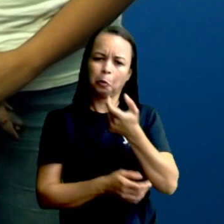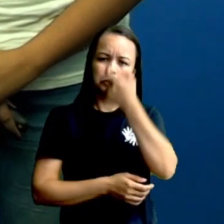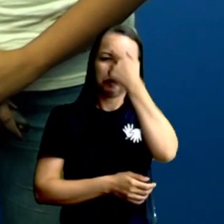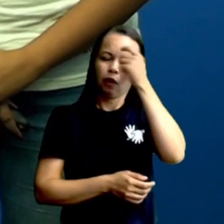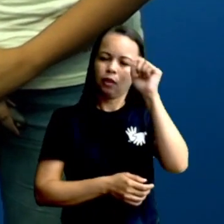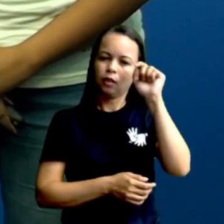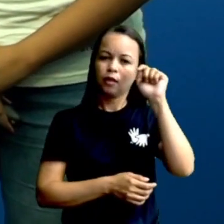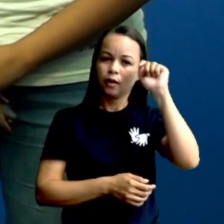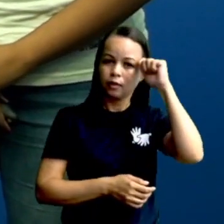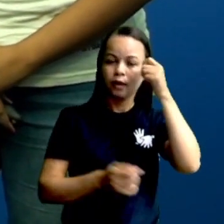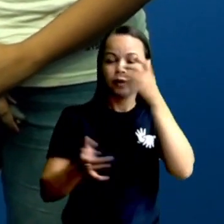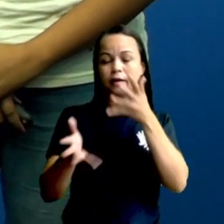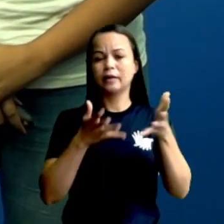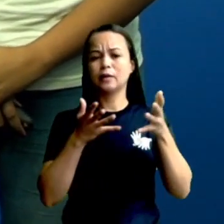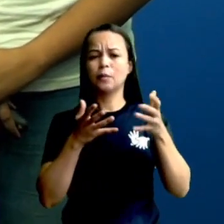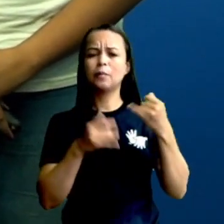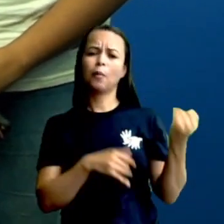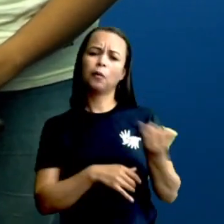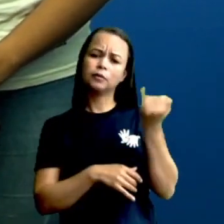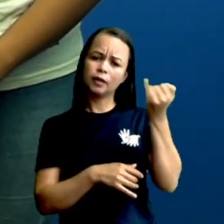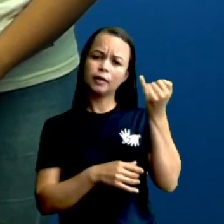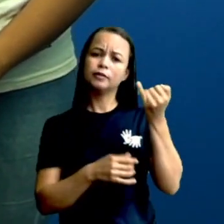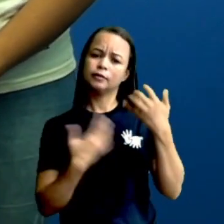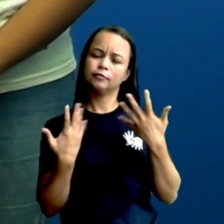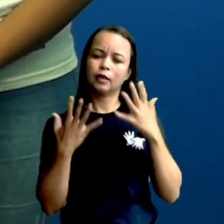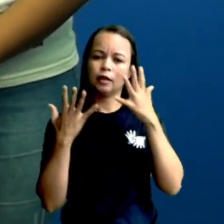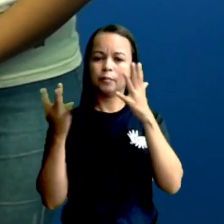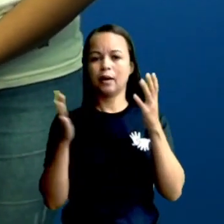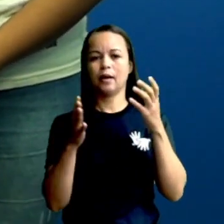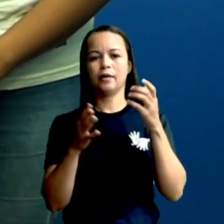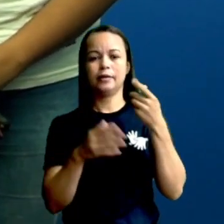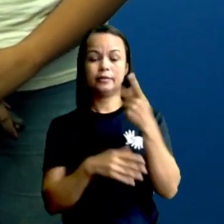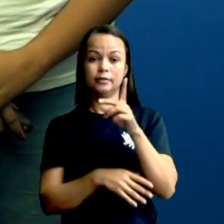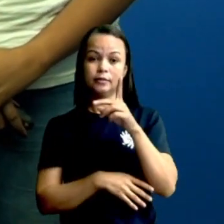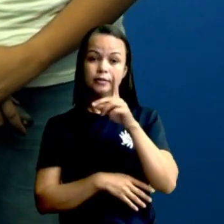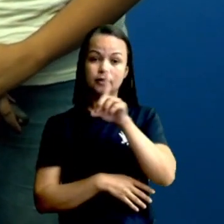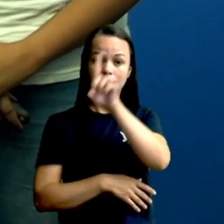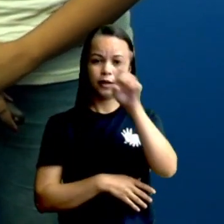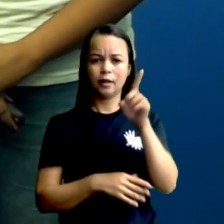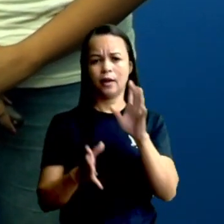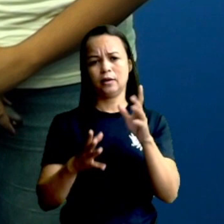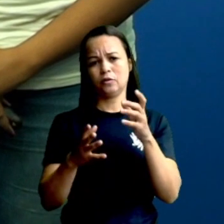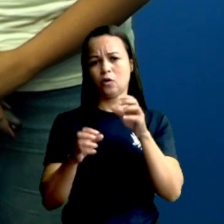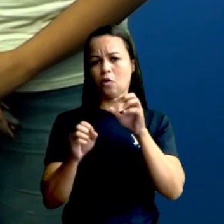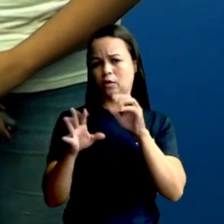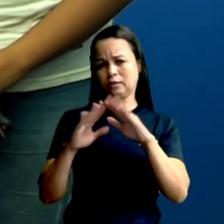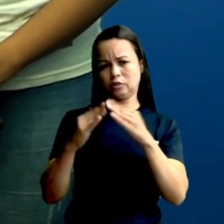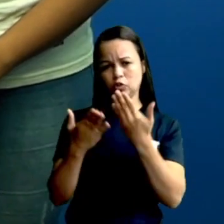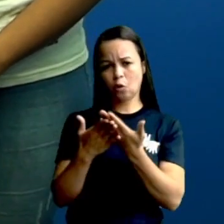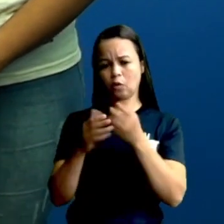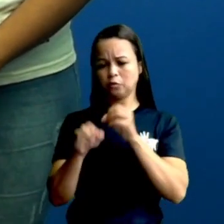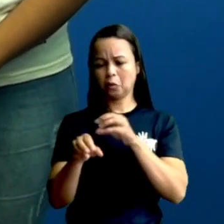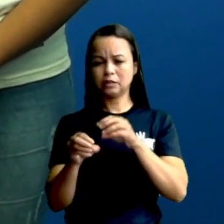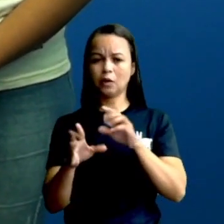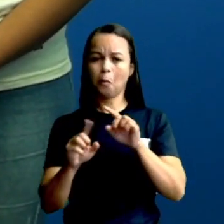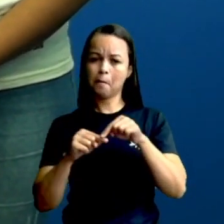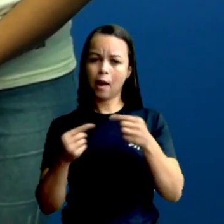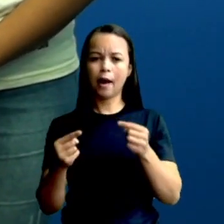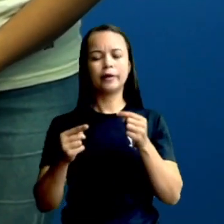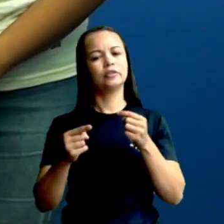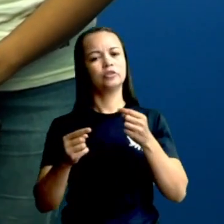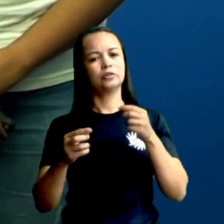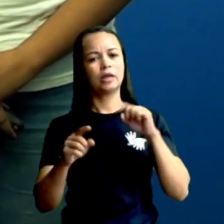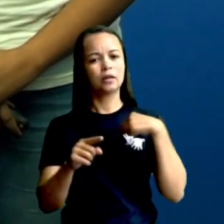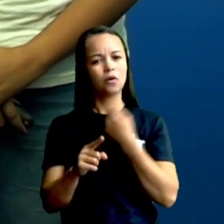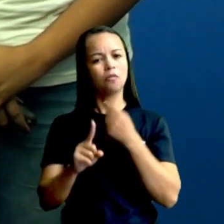importante celebrar essa data. Não só nas escolas, na educação, mas também de modo geral na nossa sociedade.